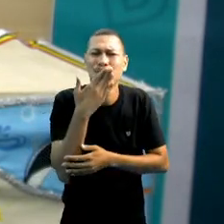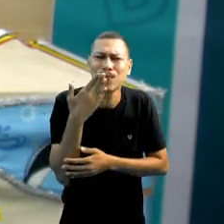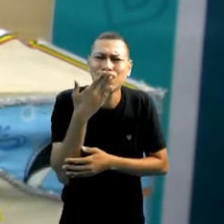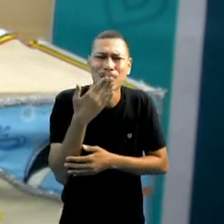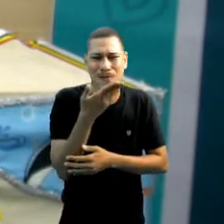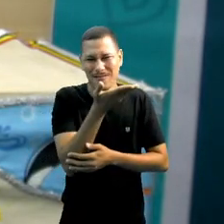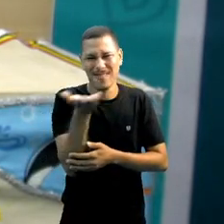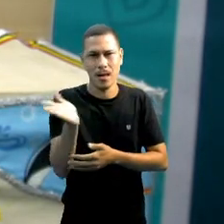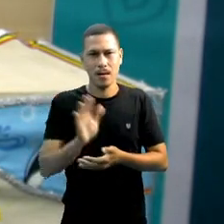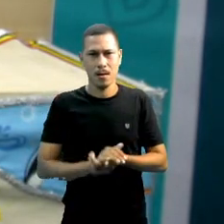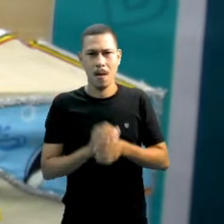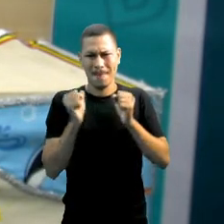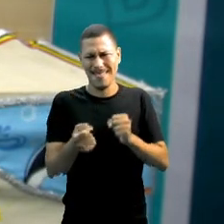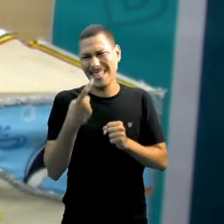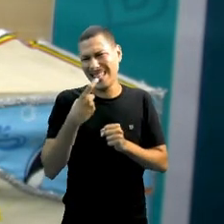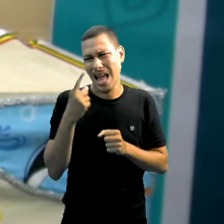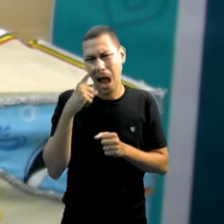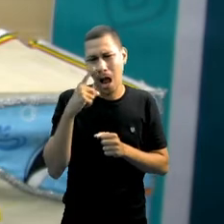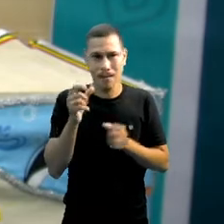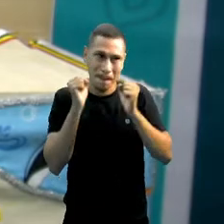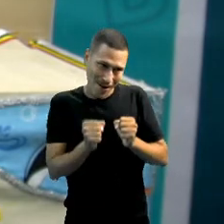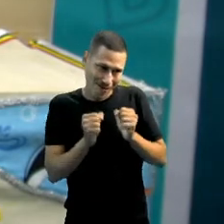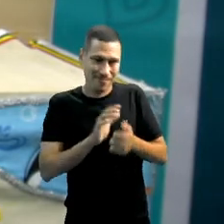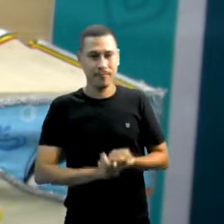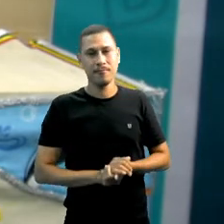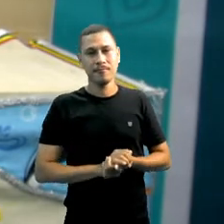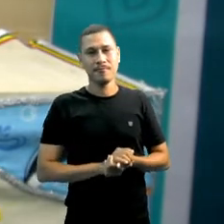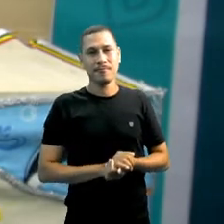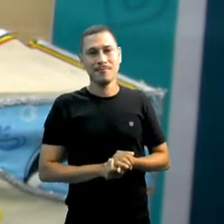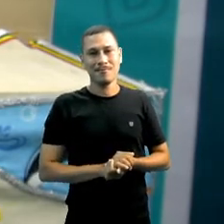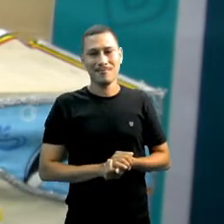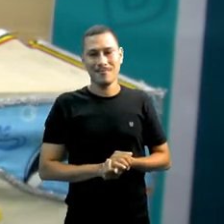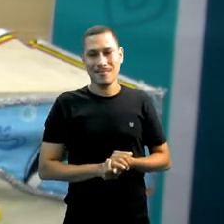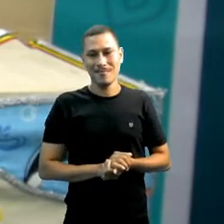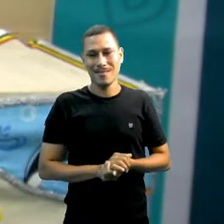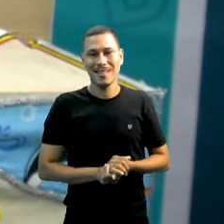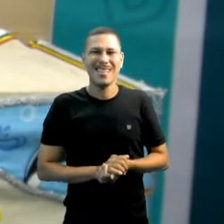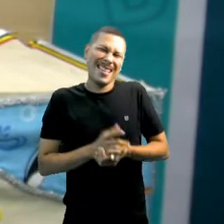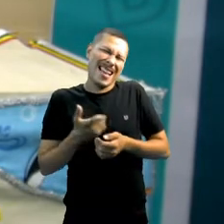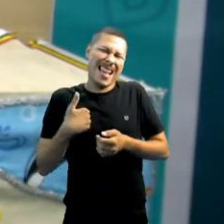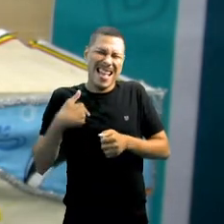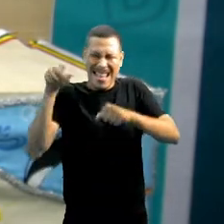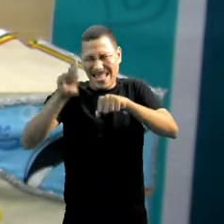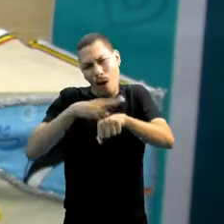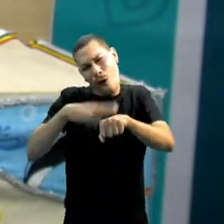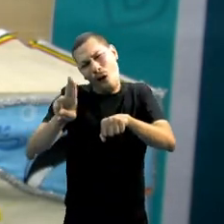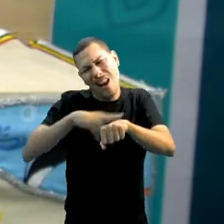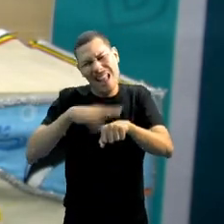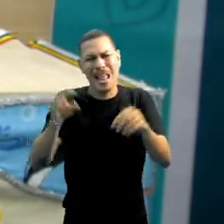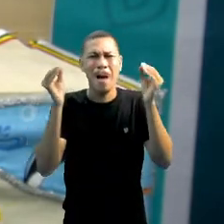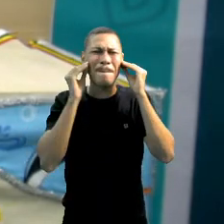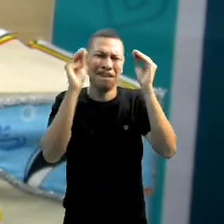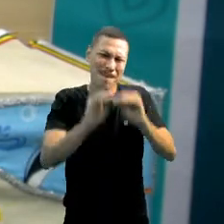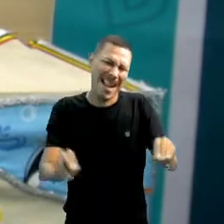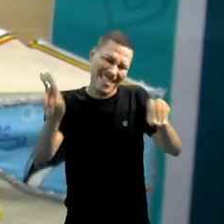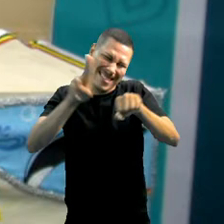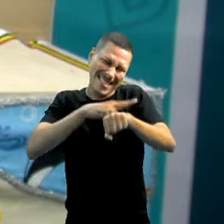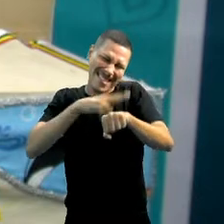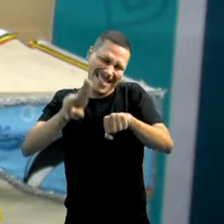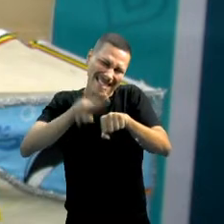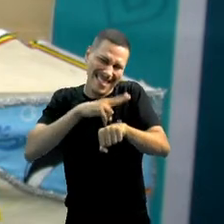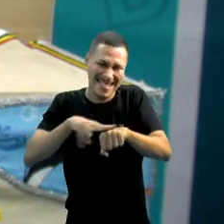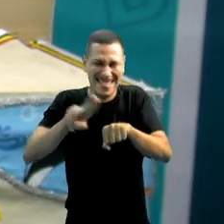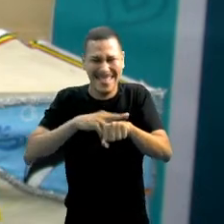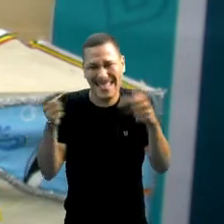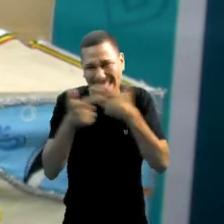Pode estragar o dente. Vai, pode, vai. Posso? Pode. Com sabor de chocolate! Isso, gente, com